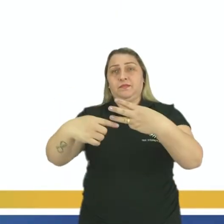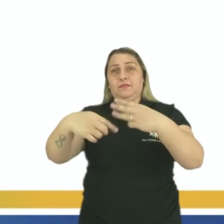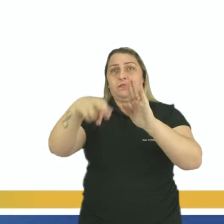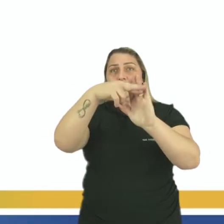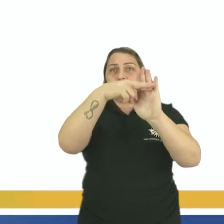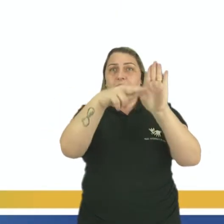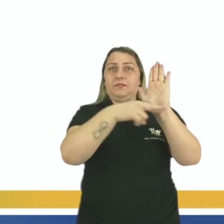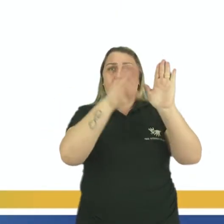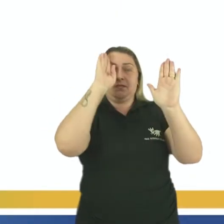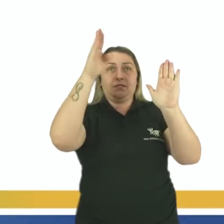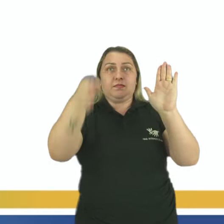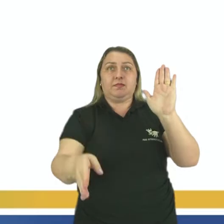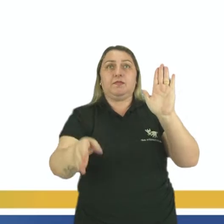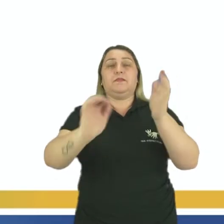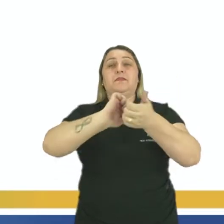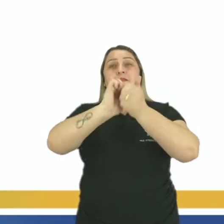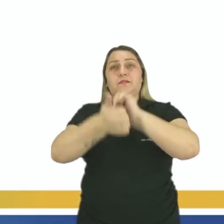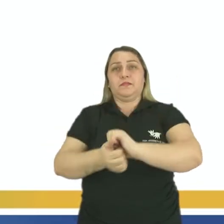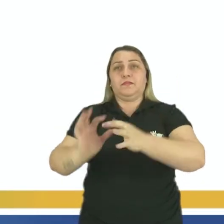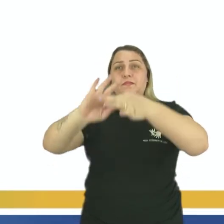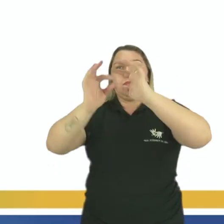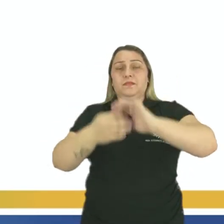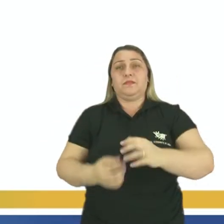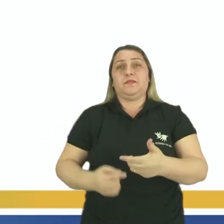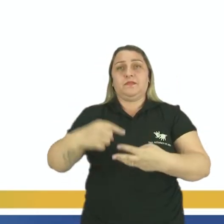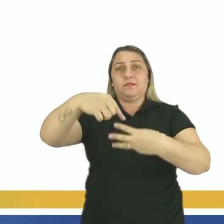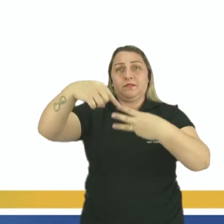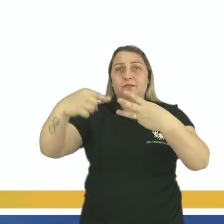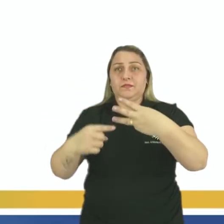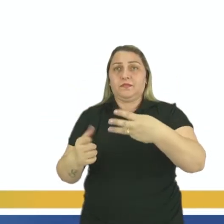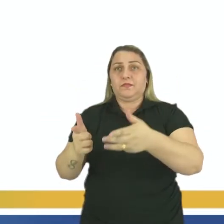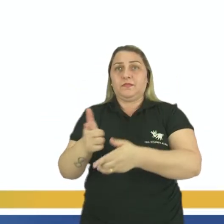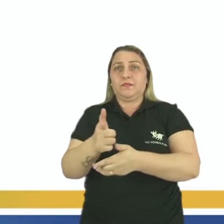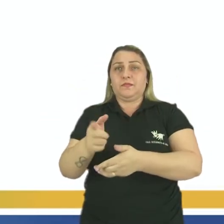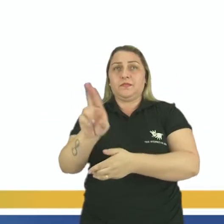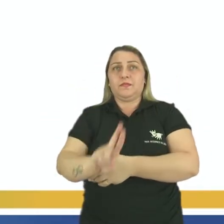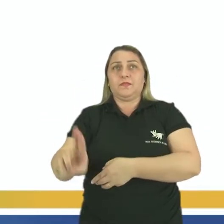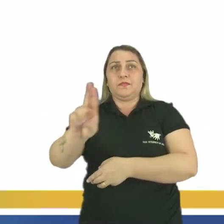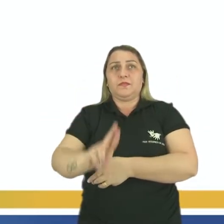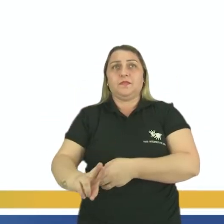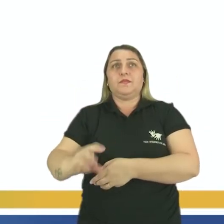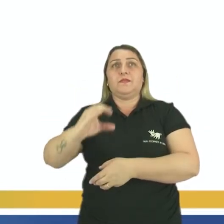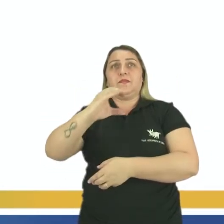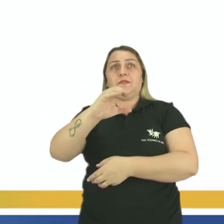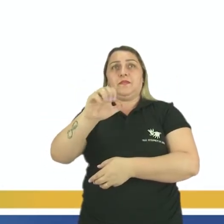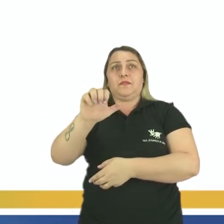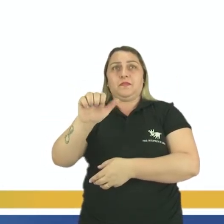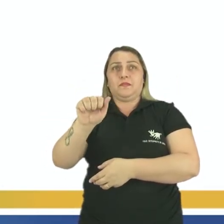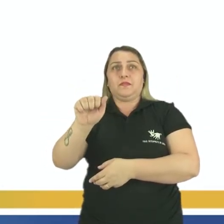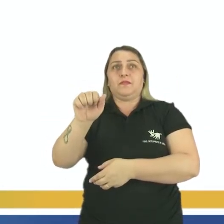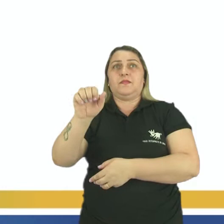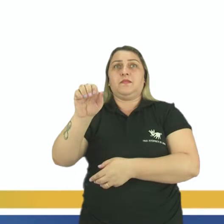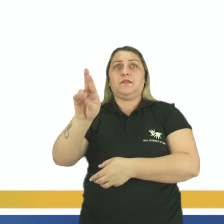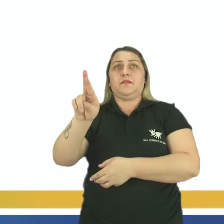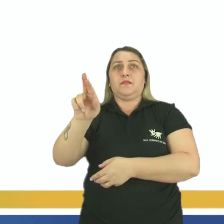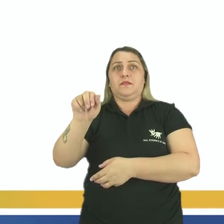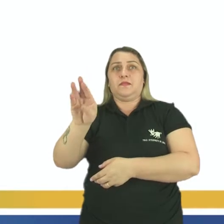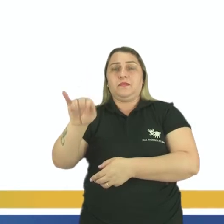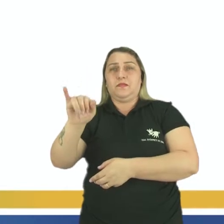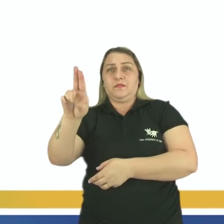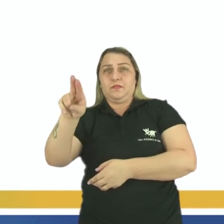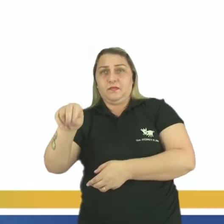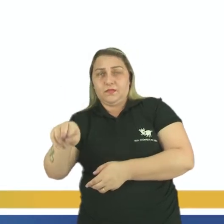principais regras. Nos Jogos Olímpicos são 3 tipos de armas usadas, Que são essas das gravuras do lado.